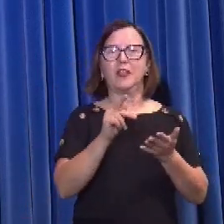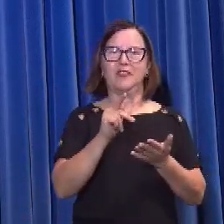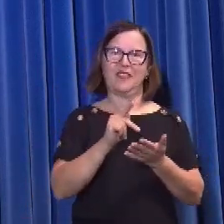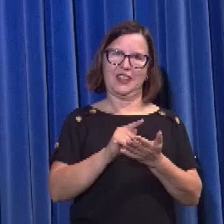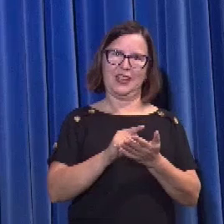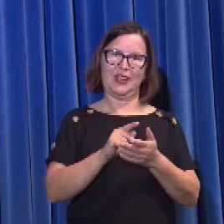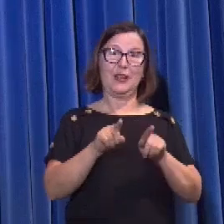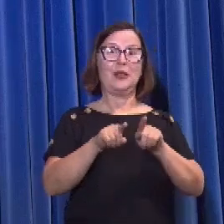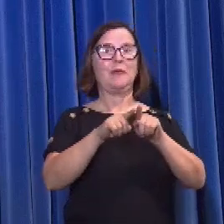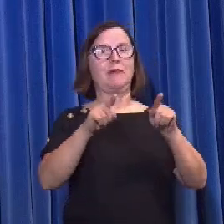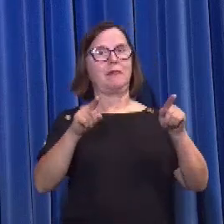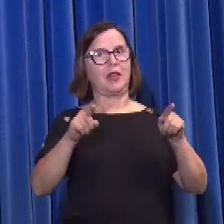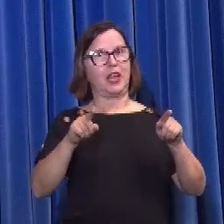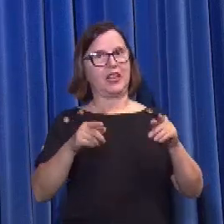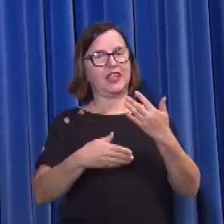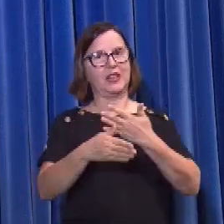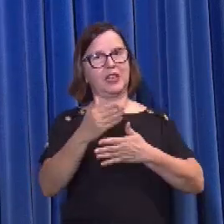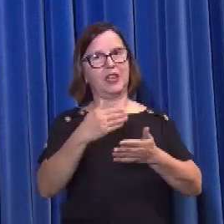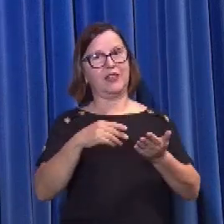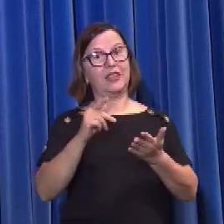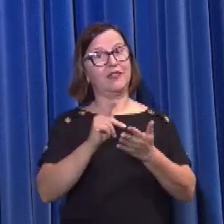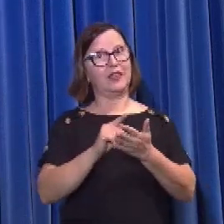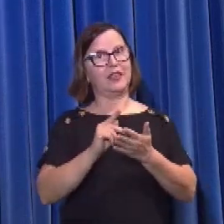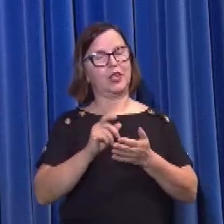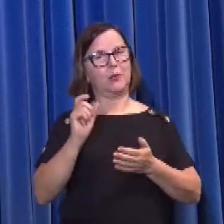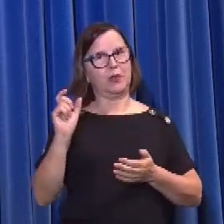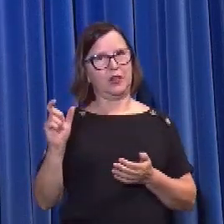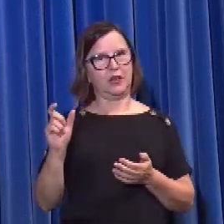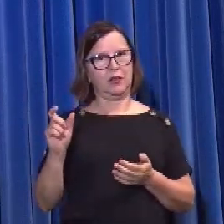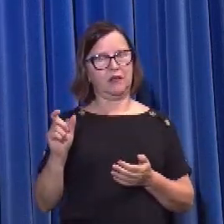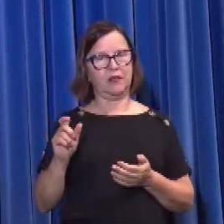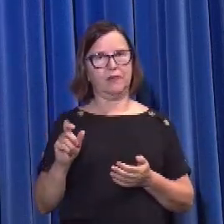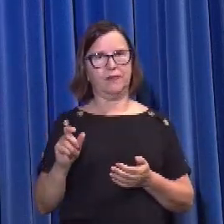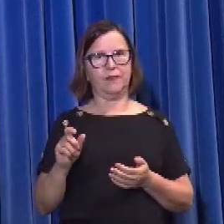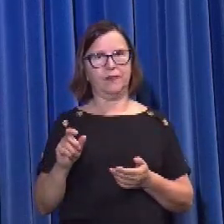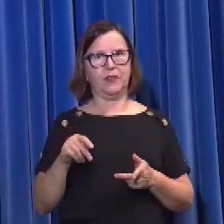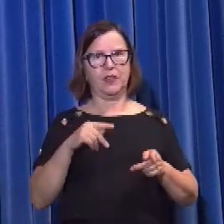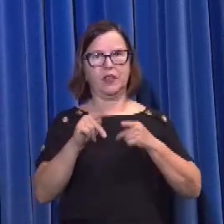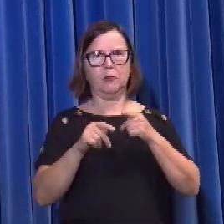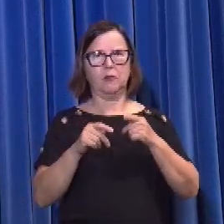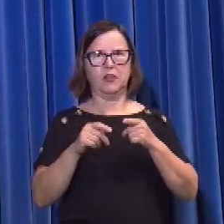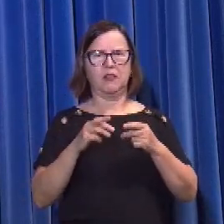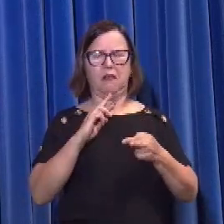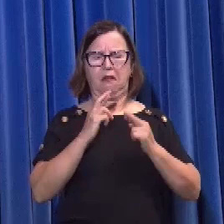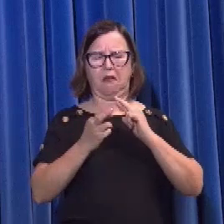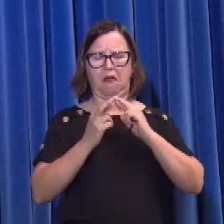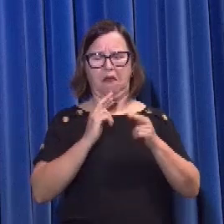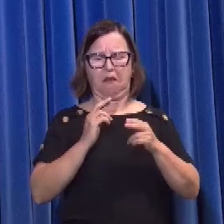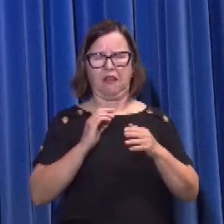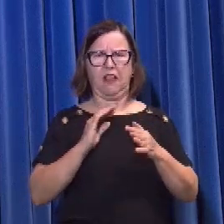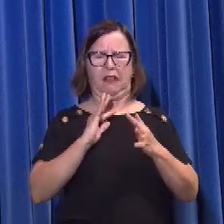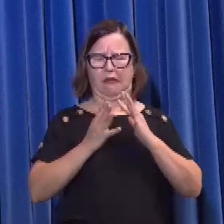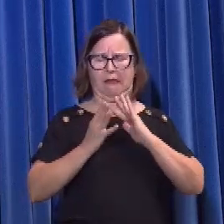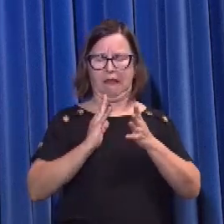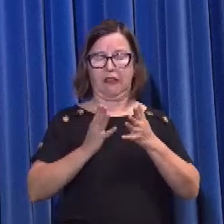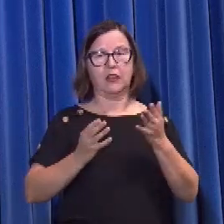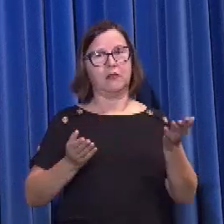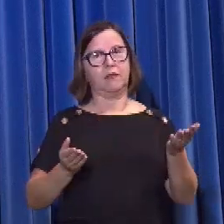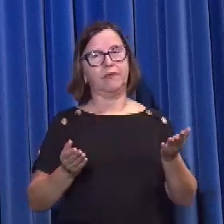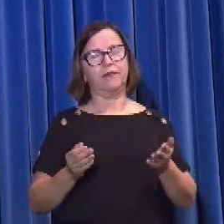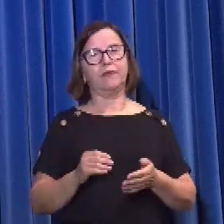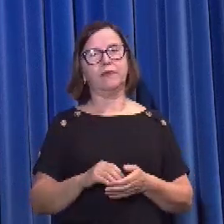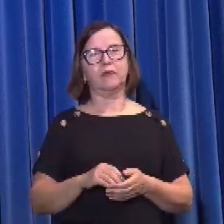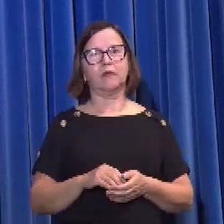palavra. Murmuradores, amargurados, as pessoas vão ficando amarguradas. E por fim elas querem